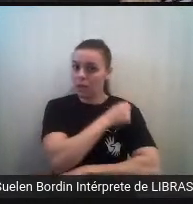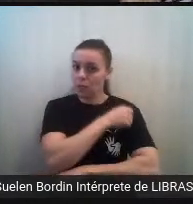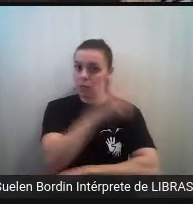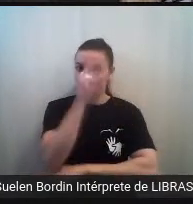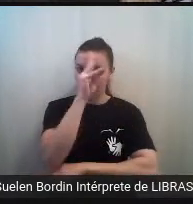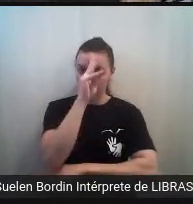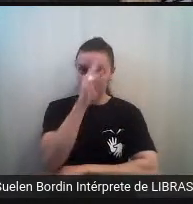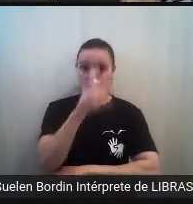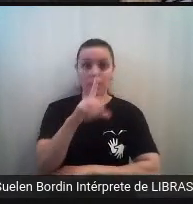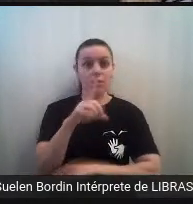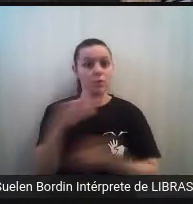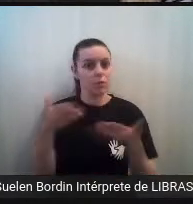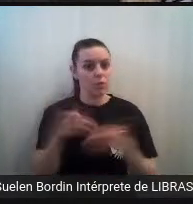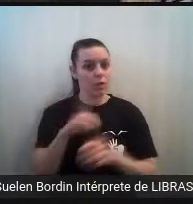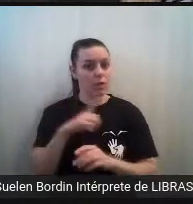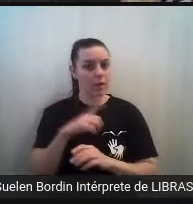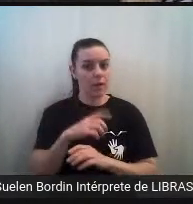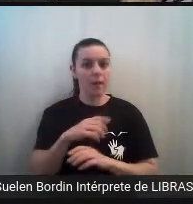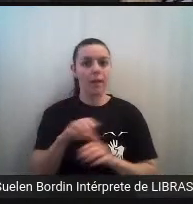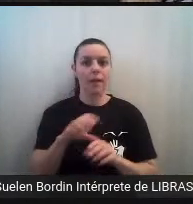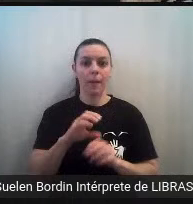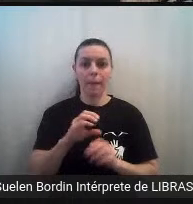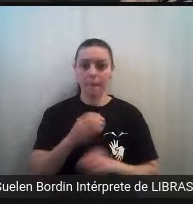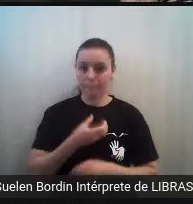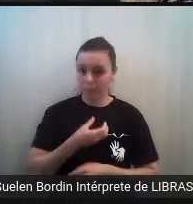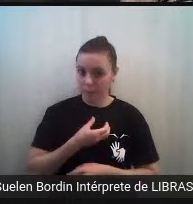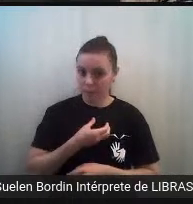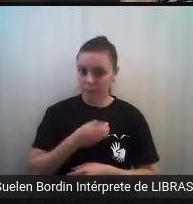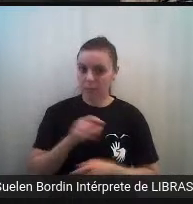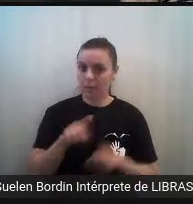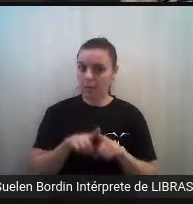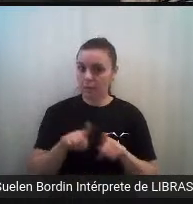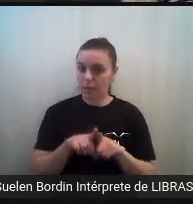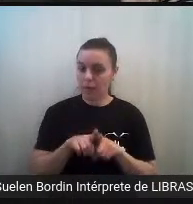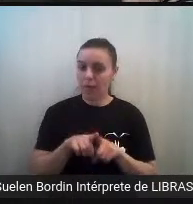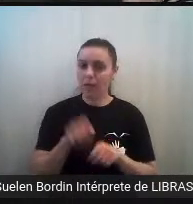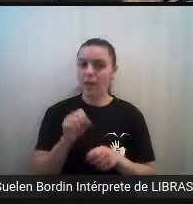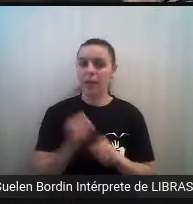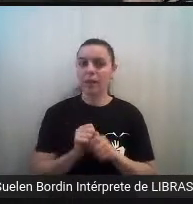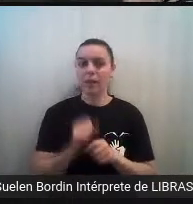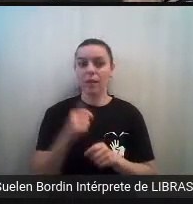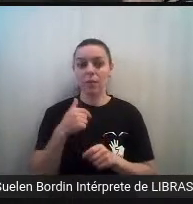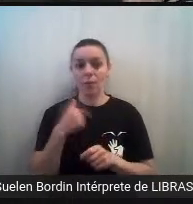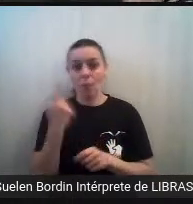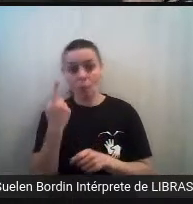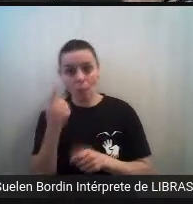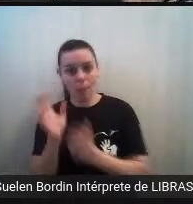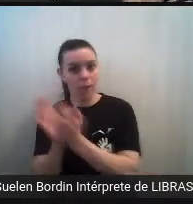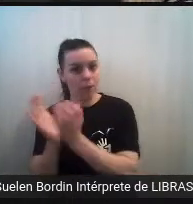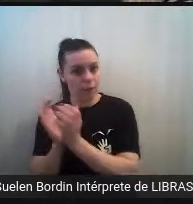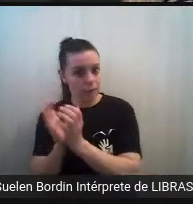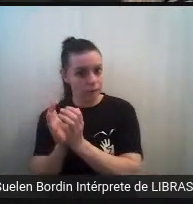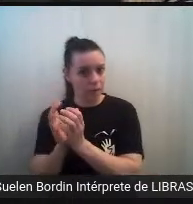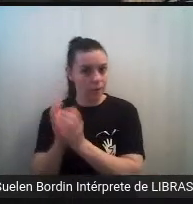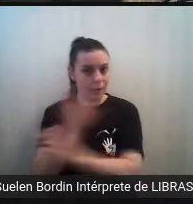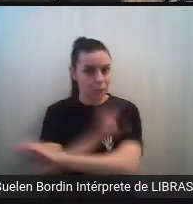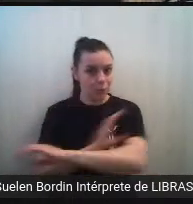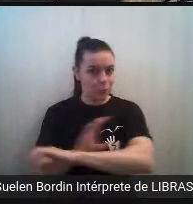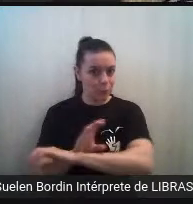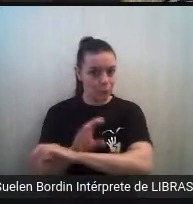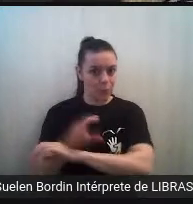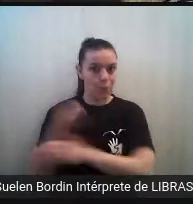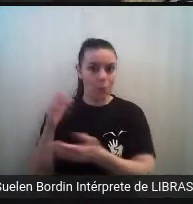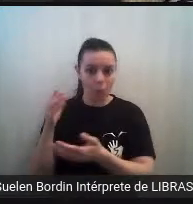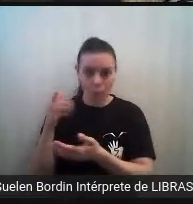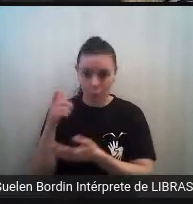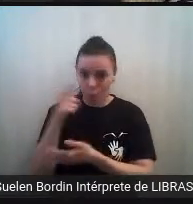ali na graduação, tem que ficar bem atento para essa bolsa. Uma colega de curso da minha sala ganhou essa bolsa, e outra pessoa, quando eu fazia PIC